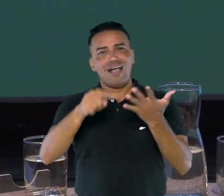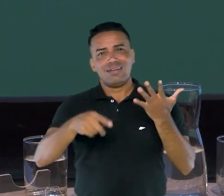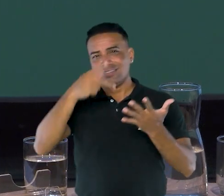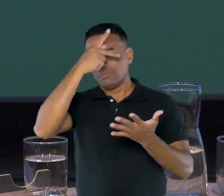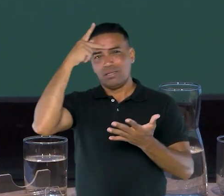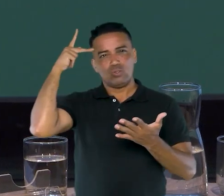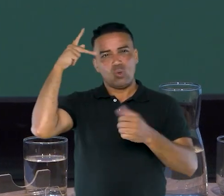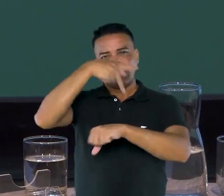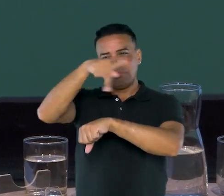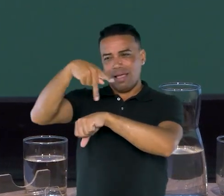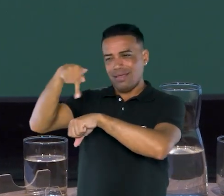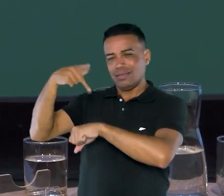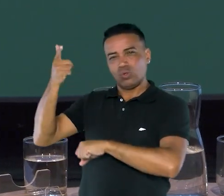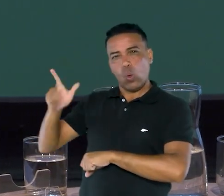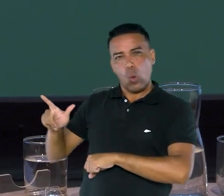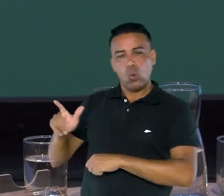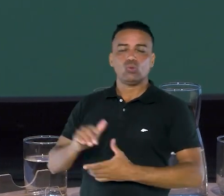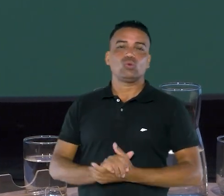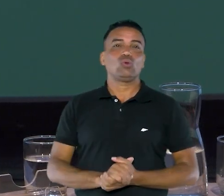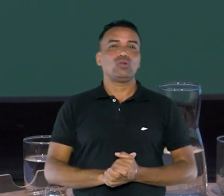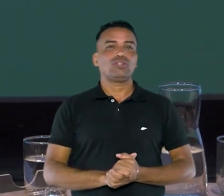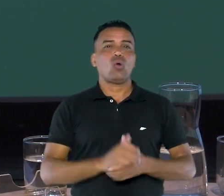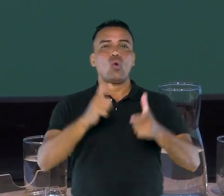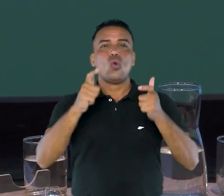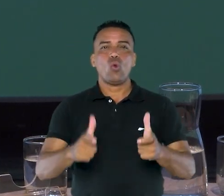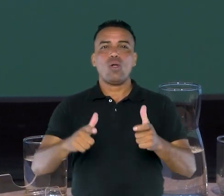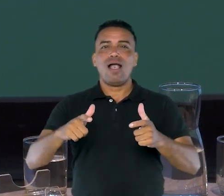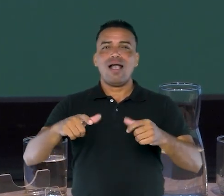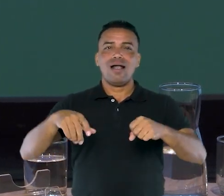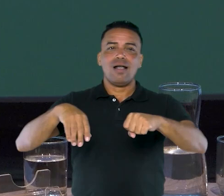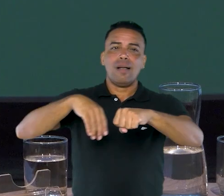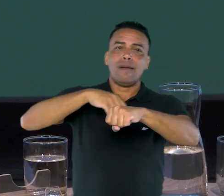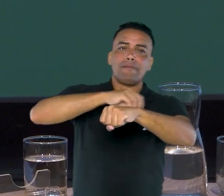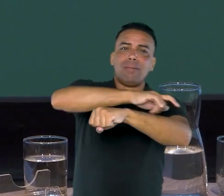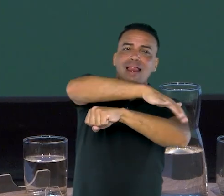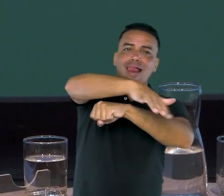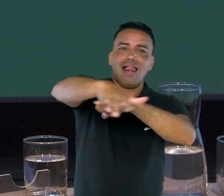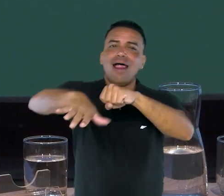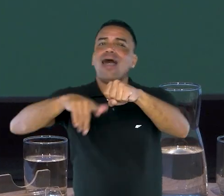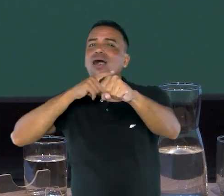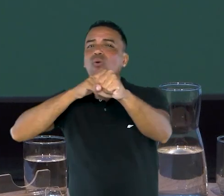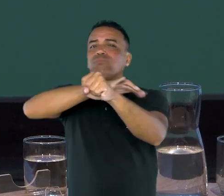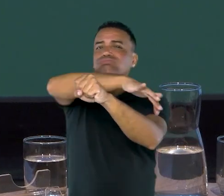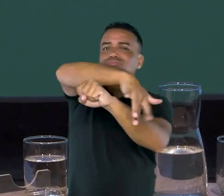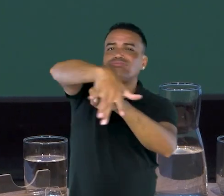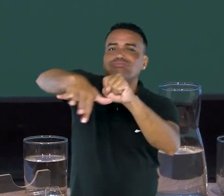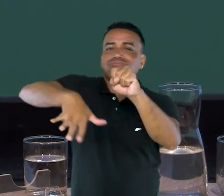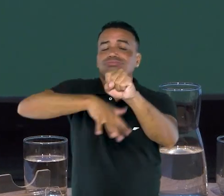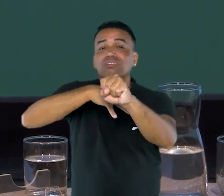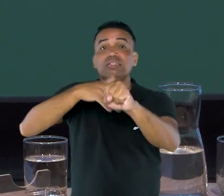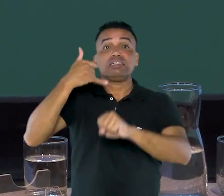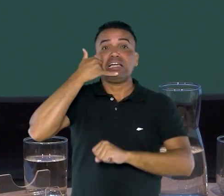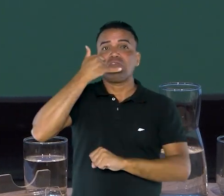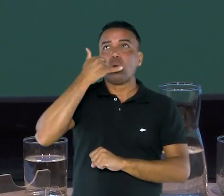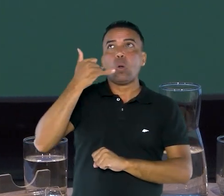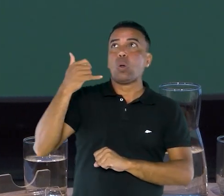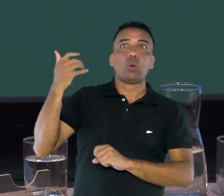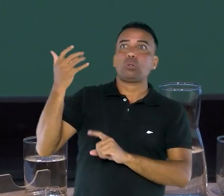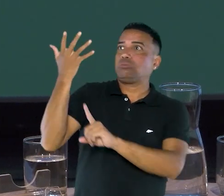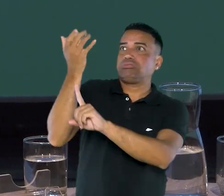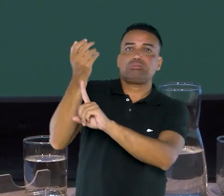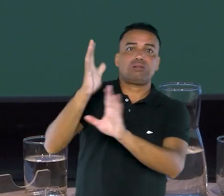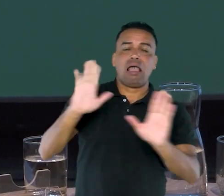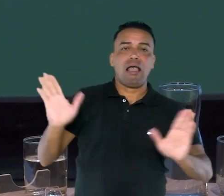vários gringos, e numa ilha longínqua, sem sinal de celular, tal, e tinha uma